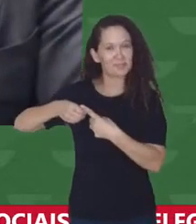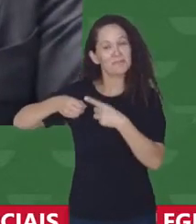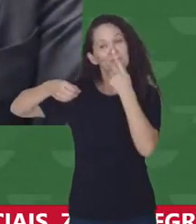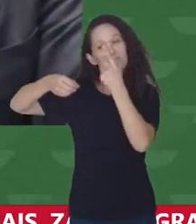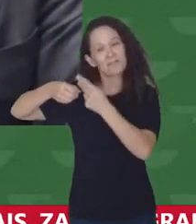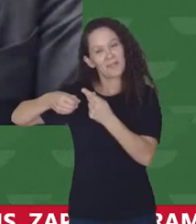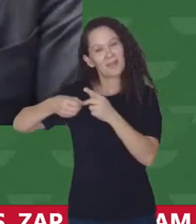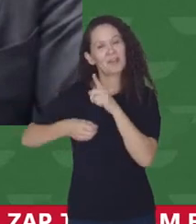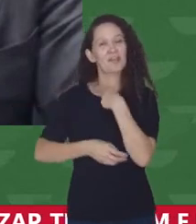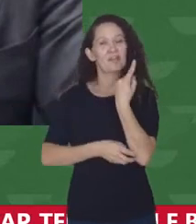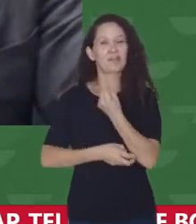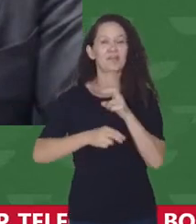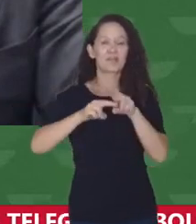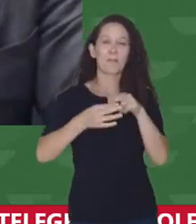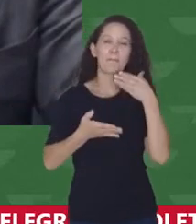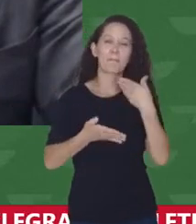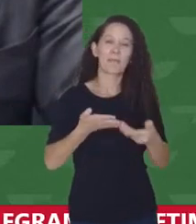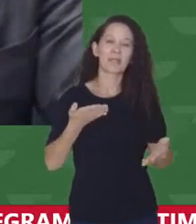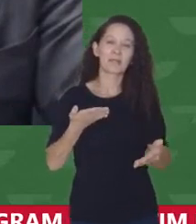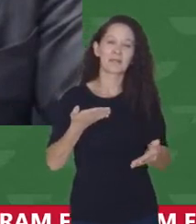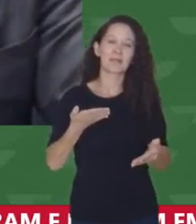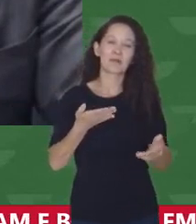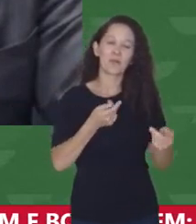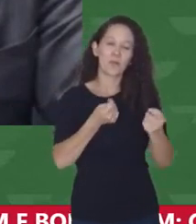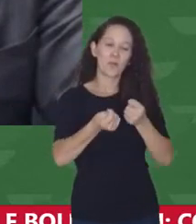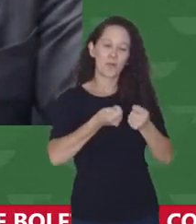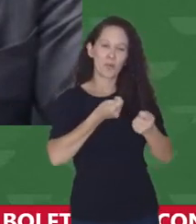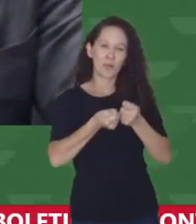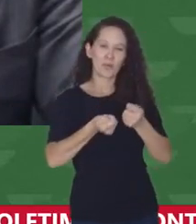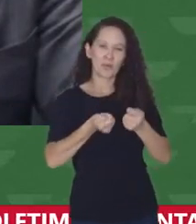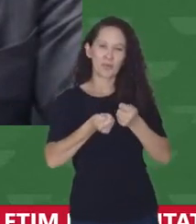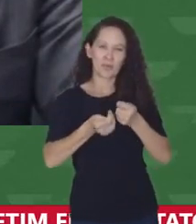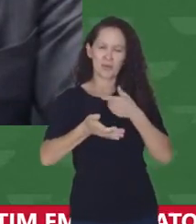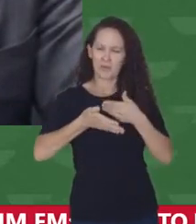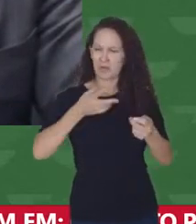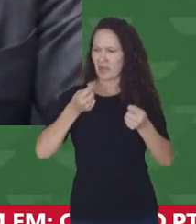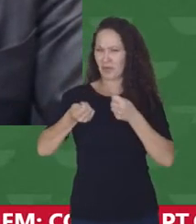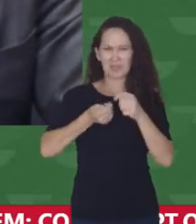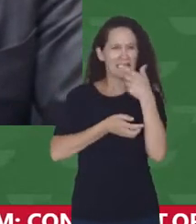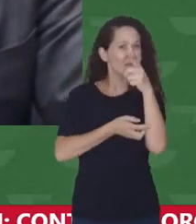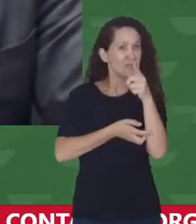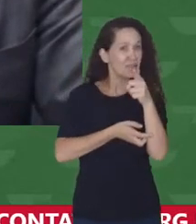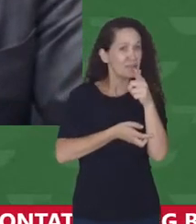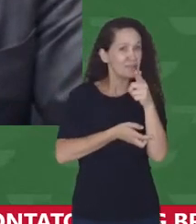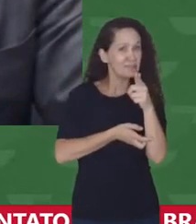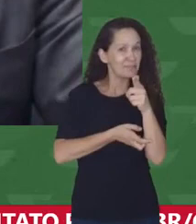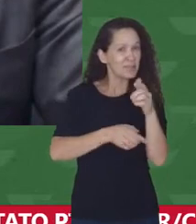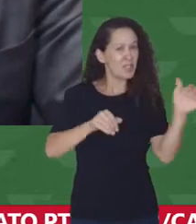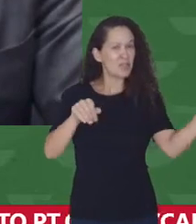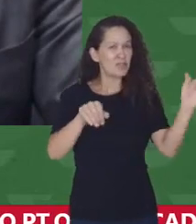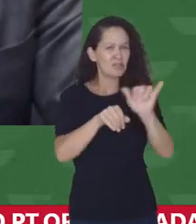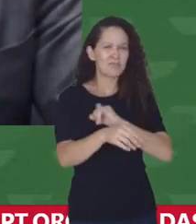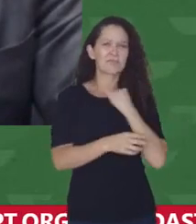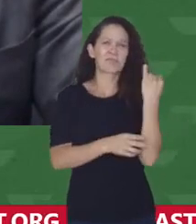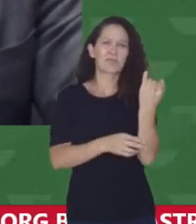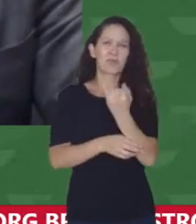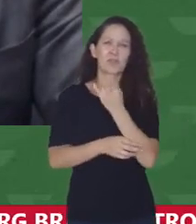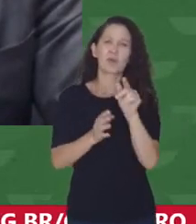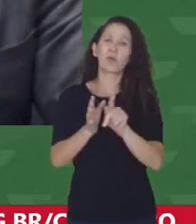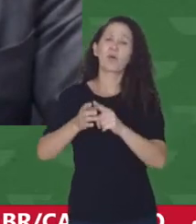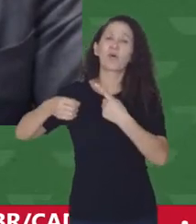com isso nós perdemos completamente o controle, qualquer tipo de controle sobre um bem estratégico fundamental, que são